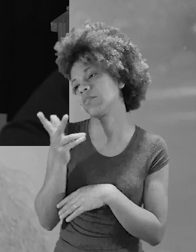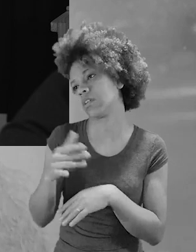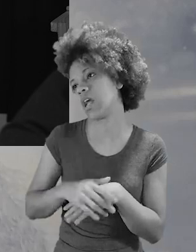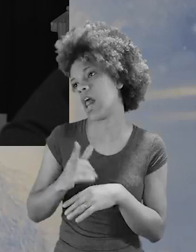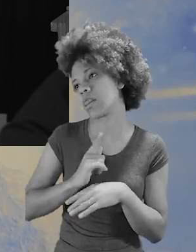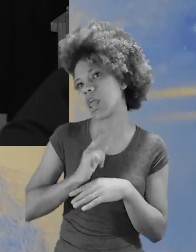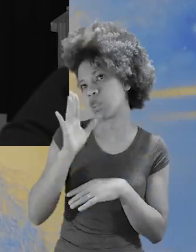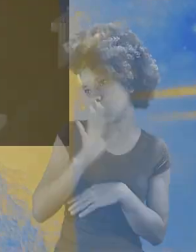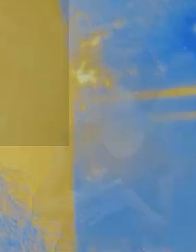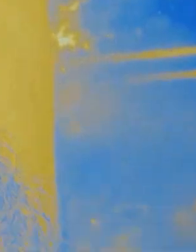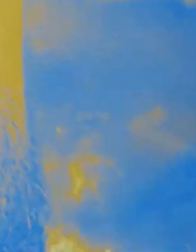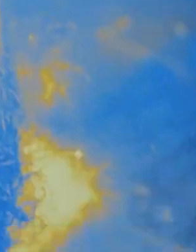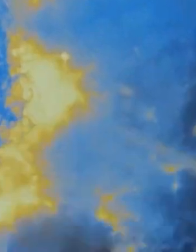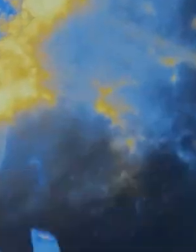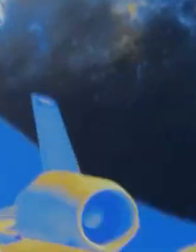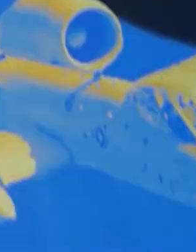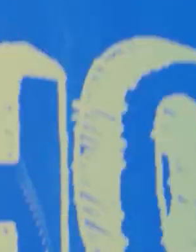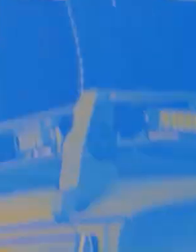eu não sei se está eu acho um funk